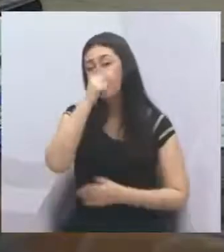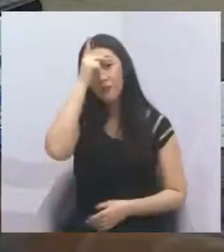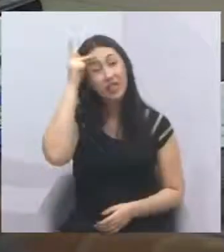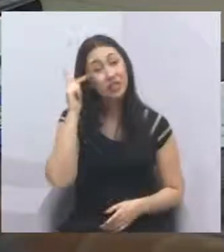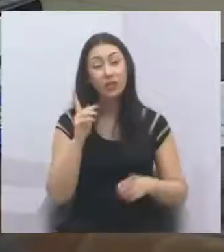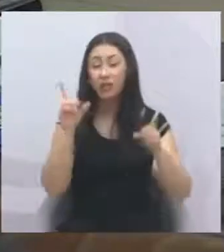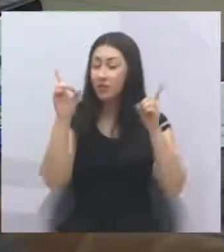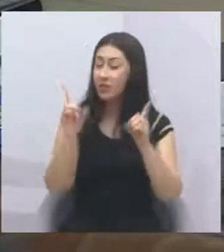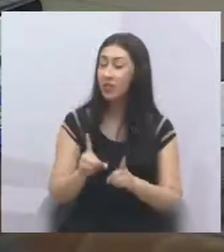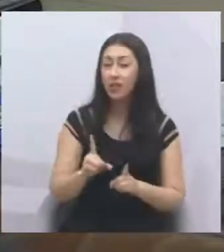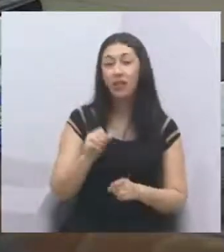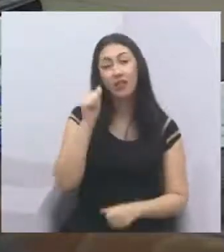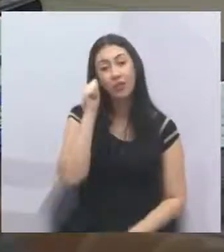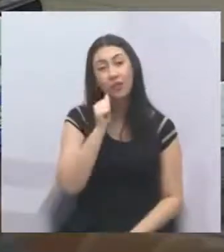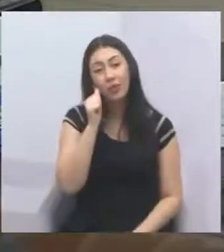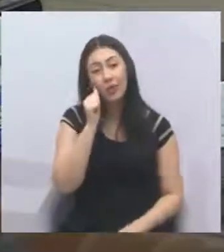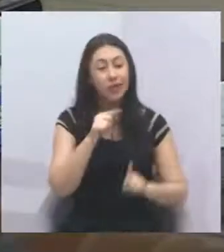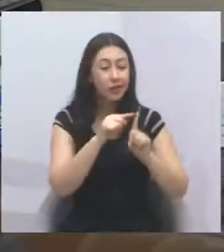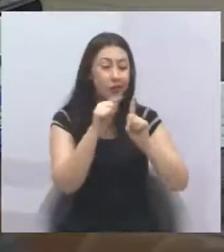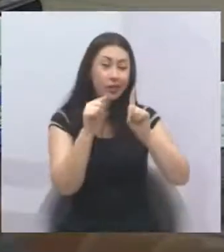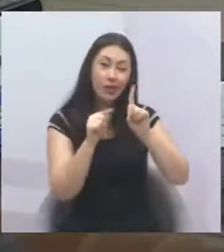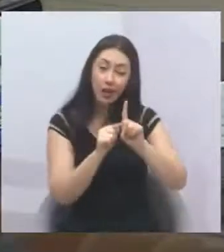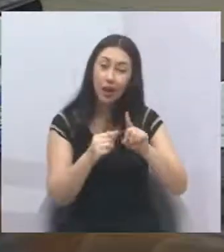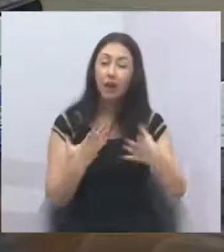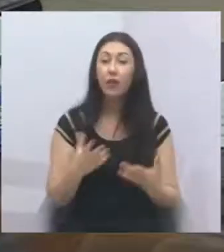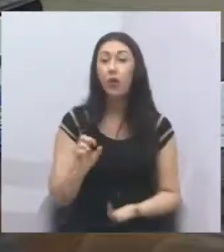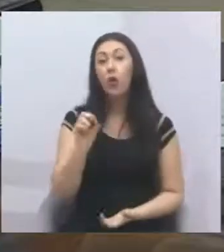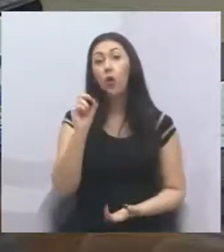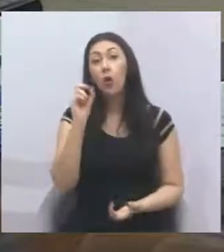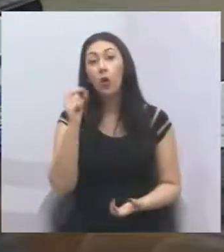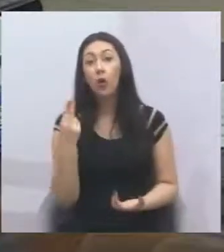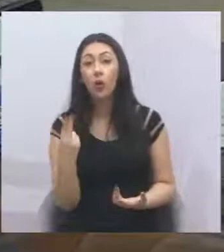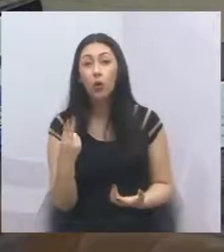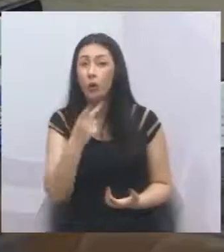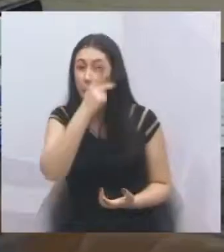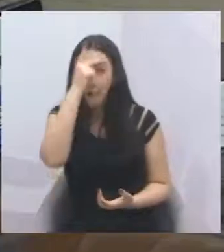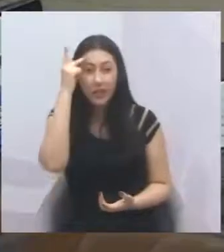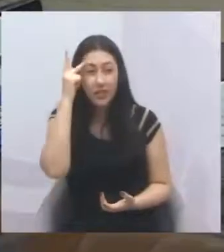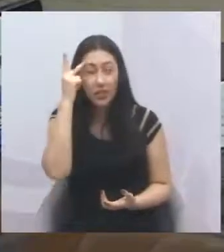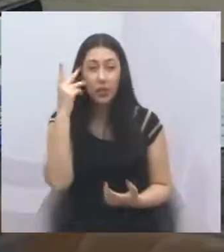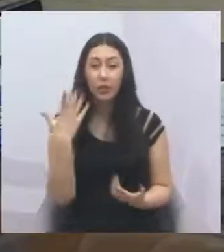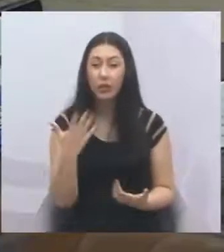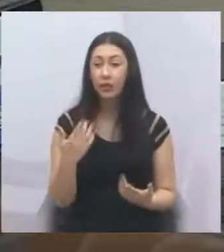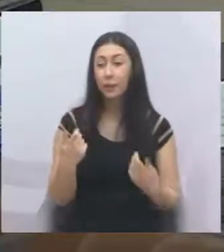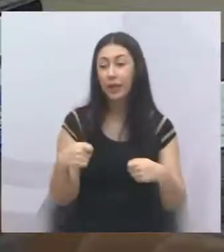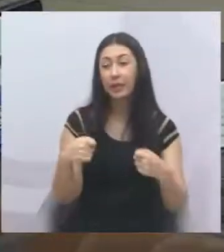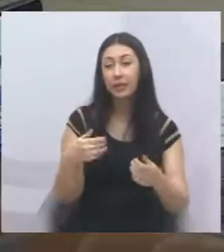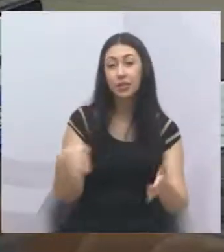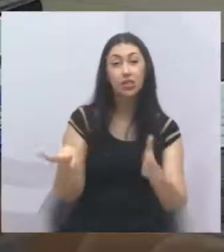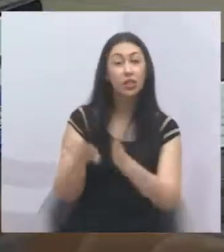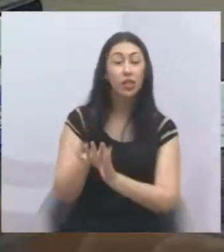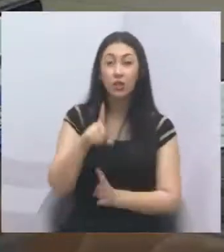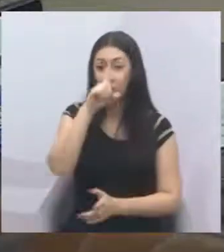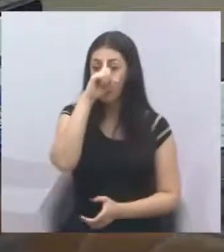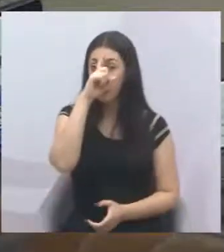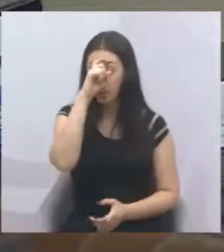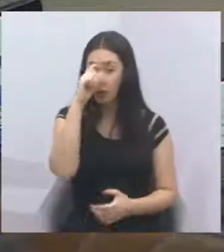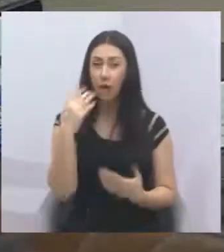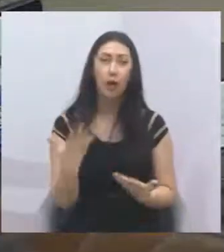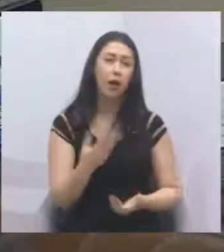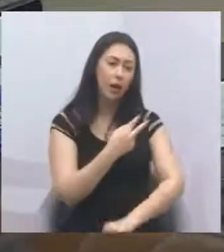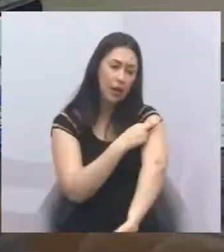mulher grávida, e também quem anda de moleta, e aquele pessoal que vai no SIM. Gente, mas isso é um